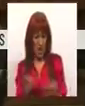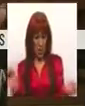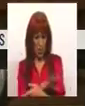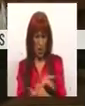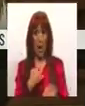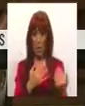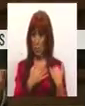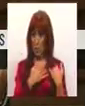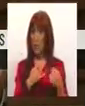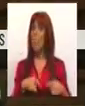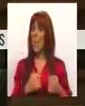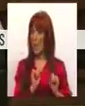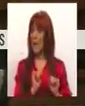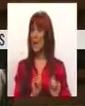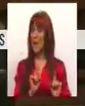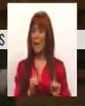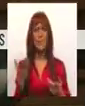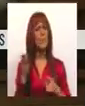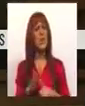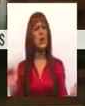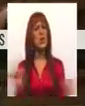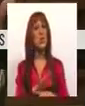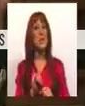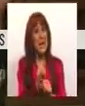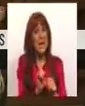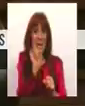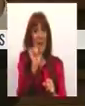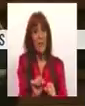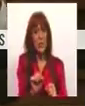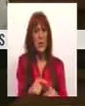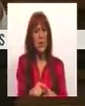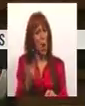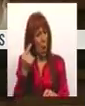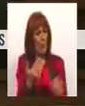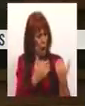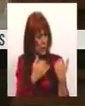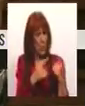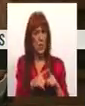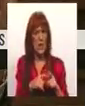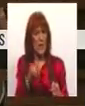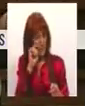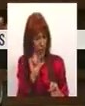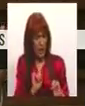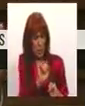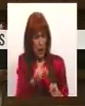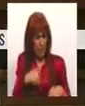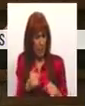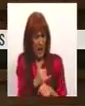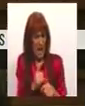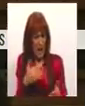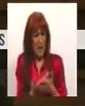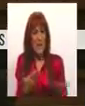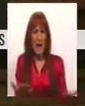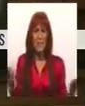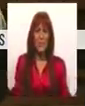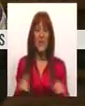que têm uma responsabilidade própria, designadamente jornais da ilha, que deviam ter a responsabilidade de defender a sua própria ilha,